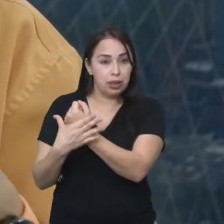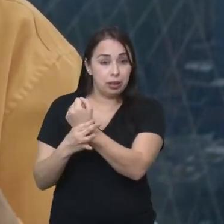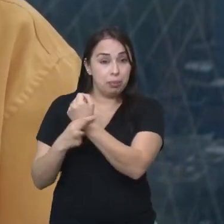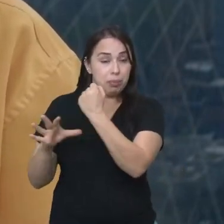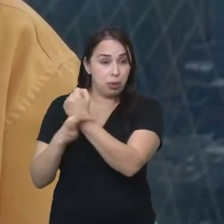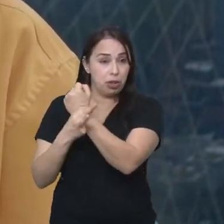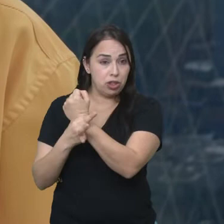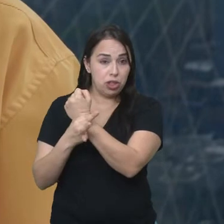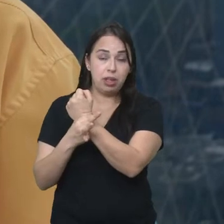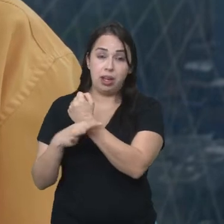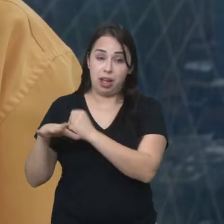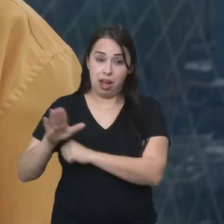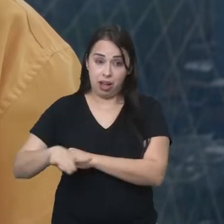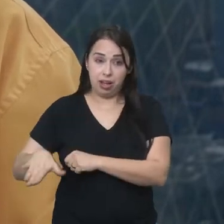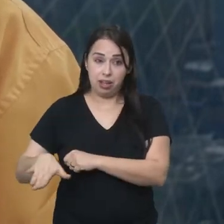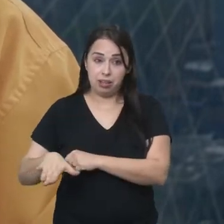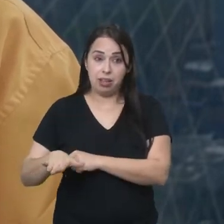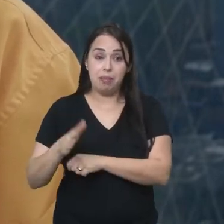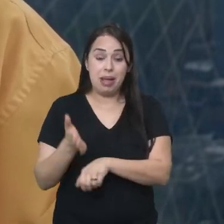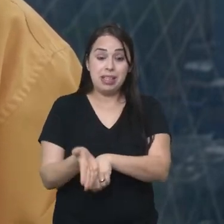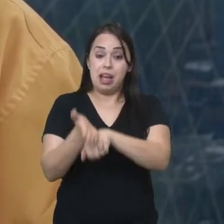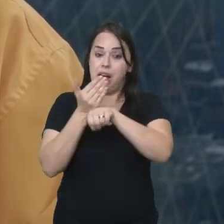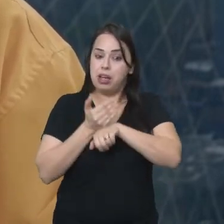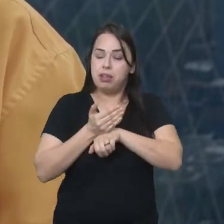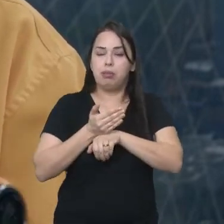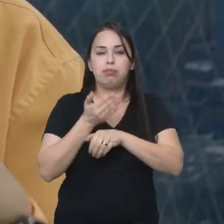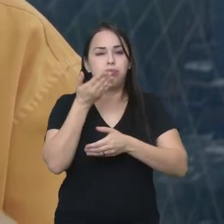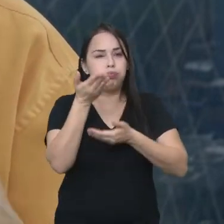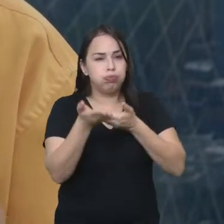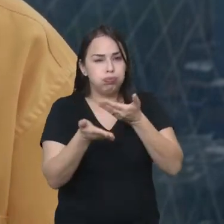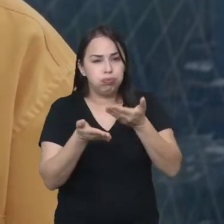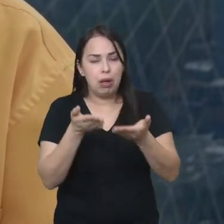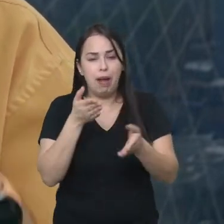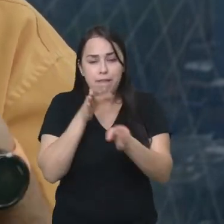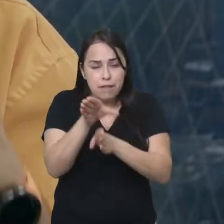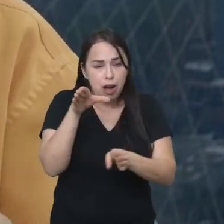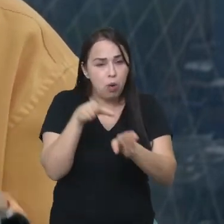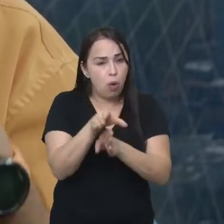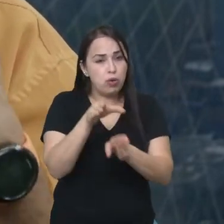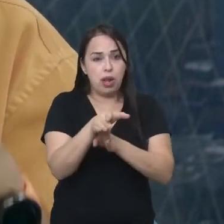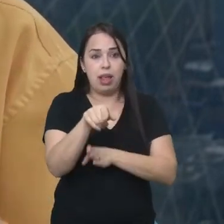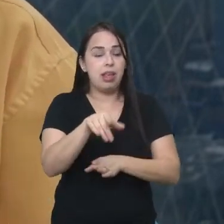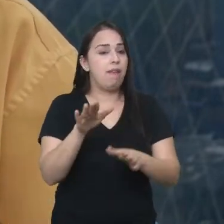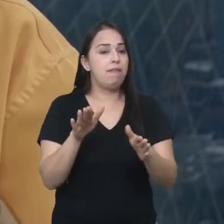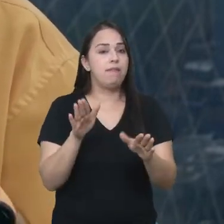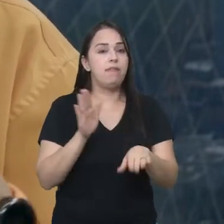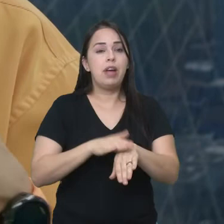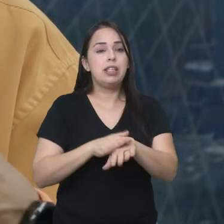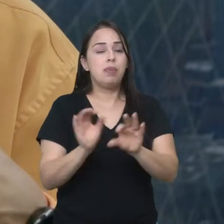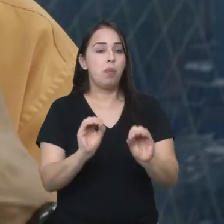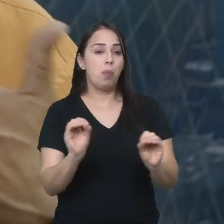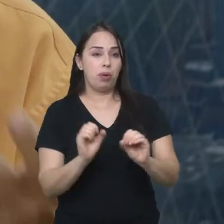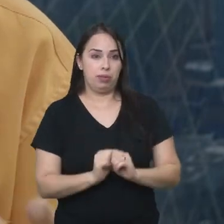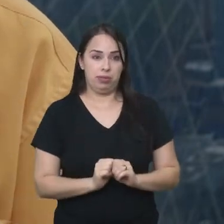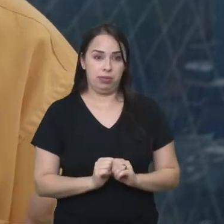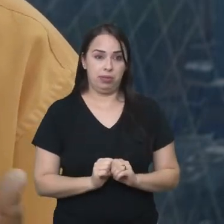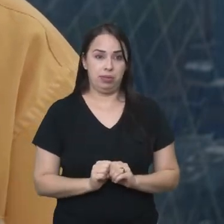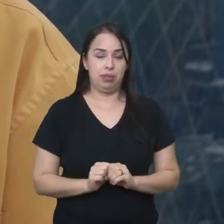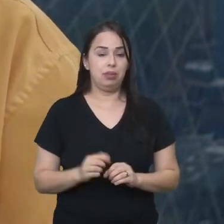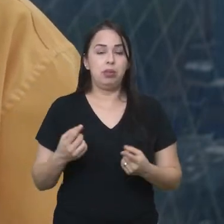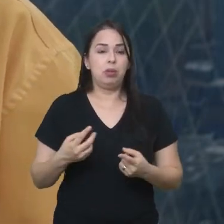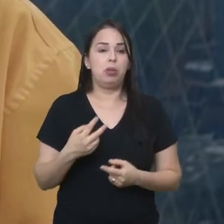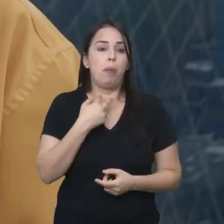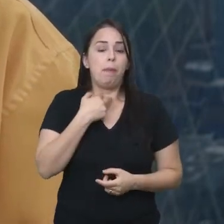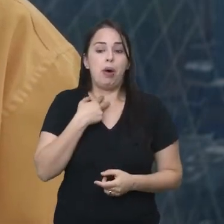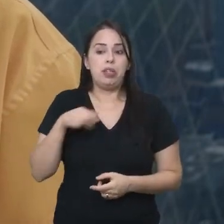foi feito, né? E a família não correspondeu, né? A gente não pode permitir que a criança fique, né, por muito tempo passando